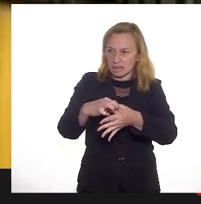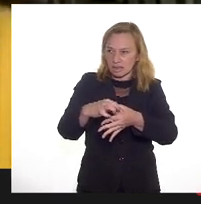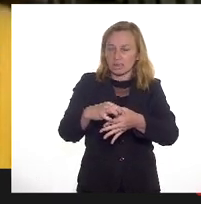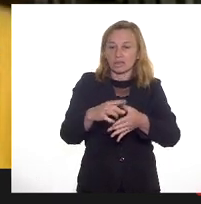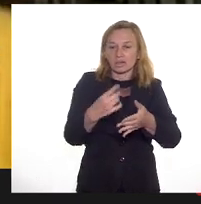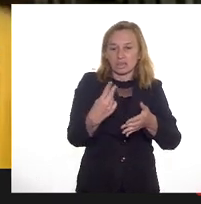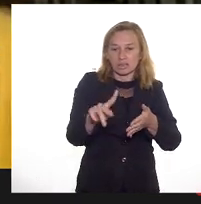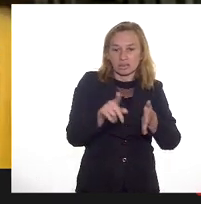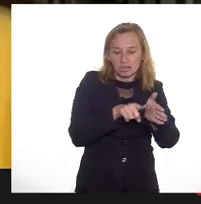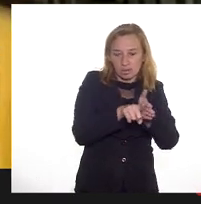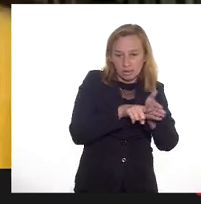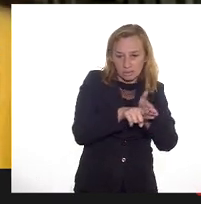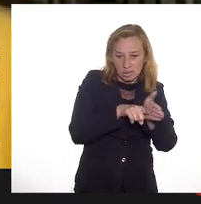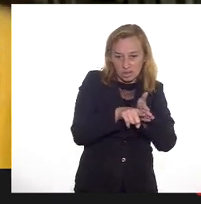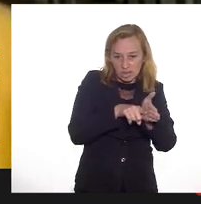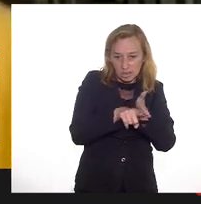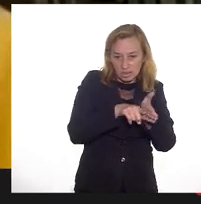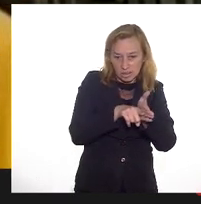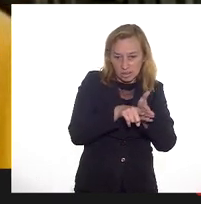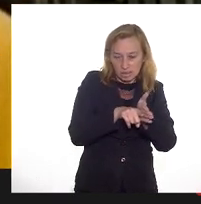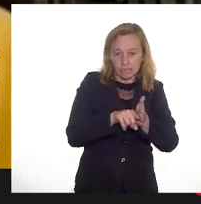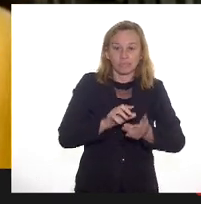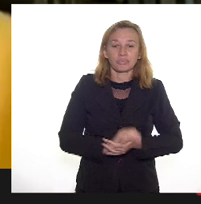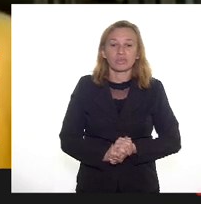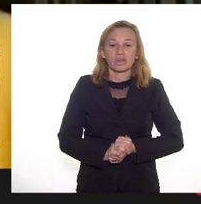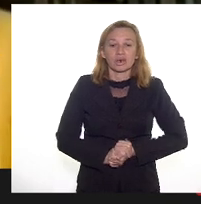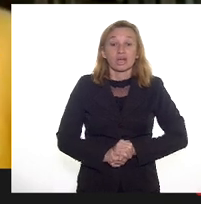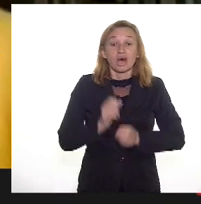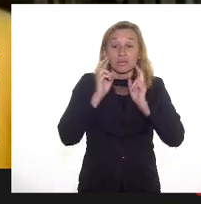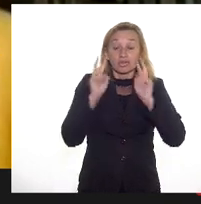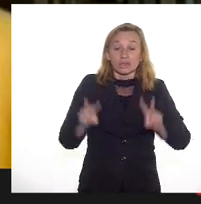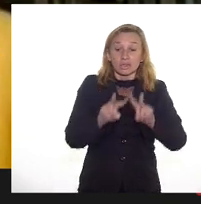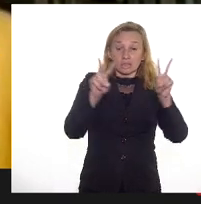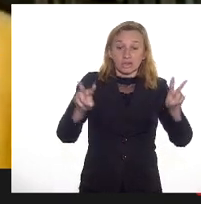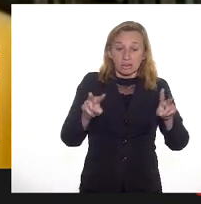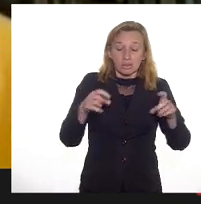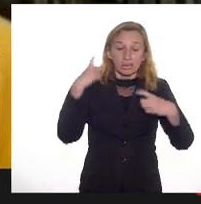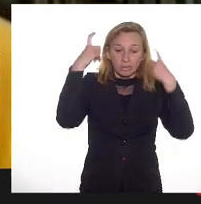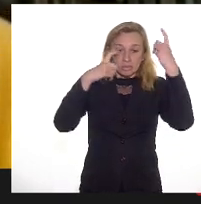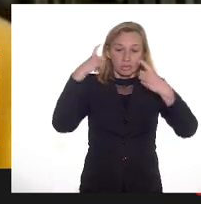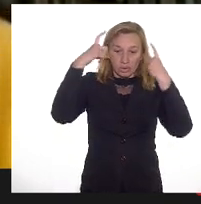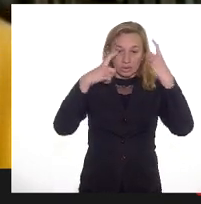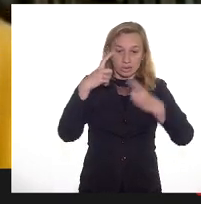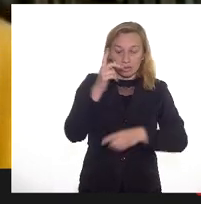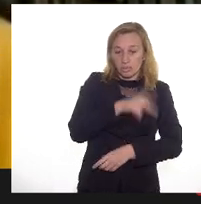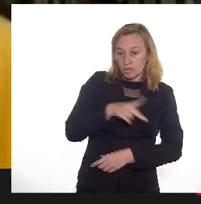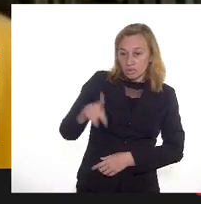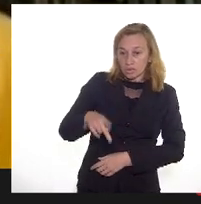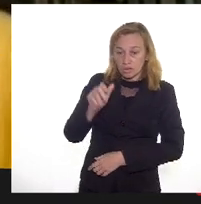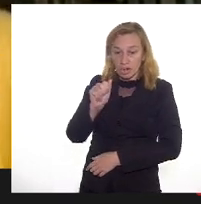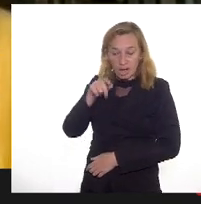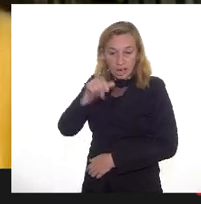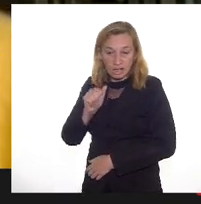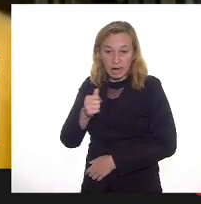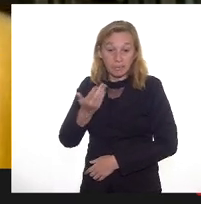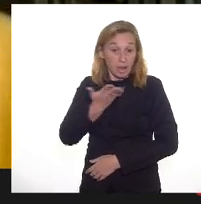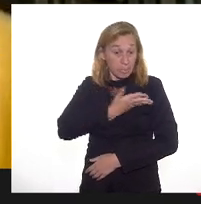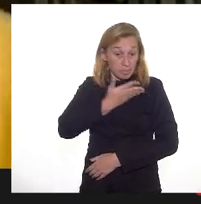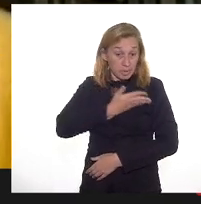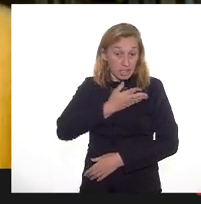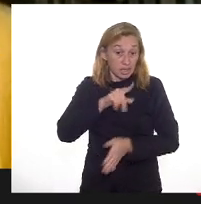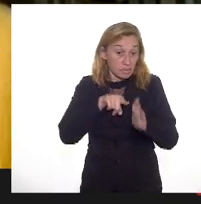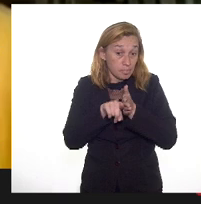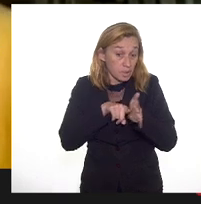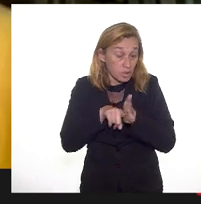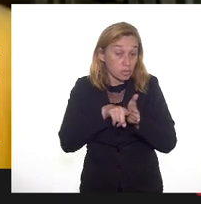pesquisa. Queria dizer também que comungo da visão e das preocupações da professora Ana Paula, minha colega de pesquisa,